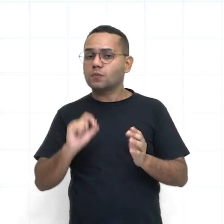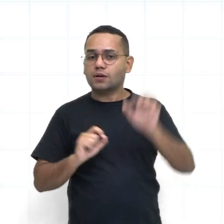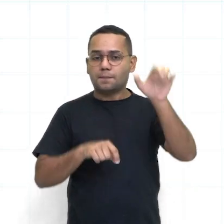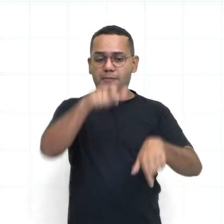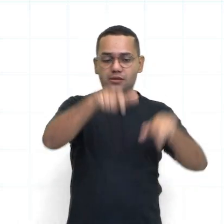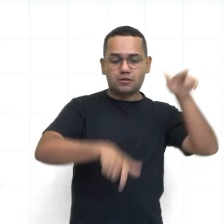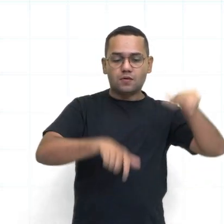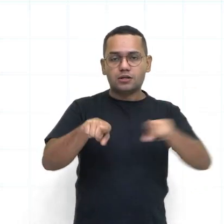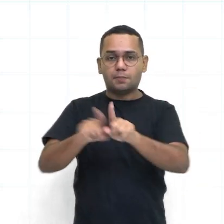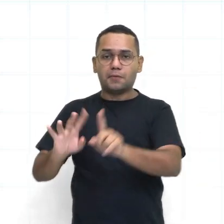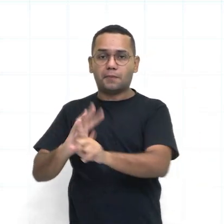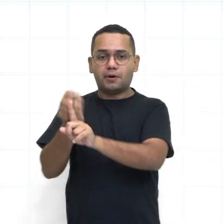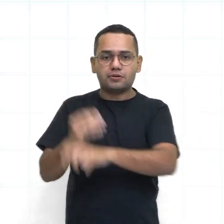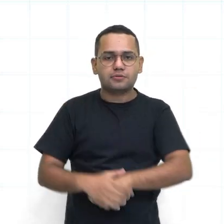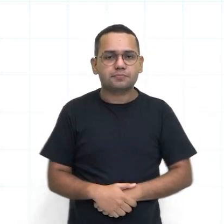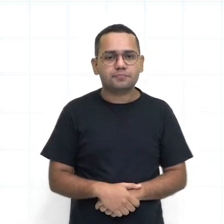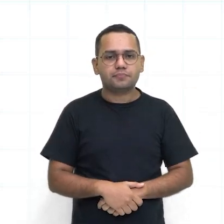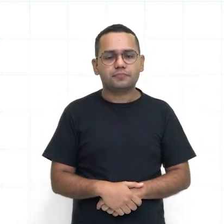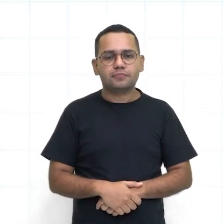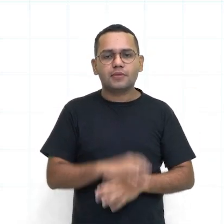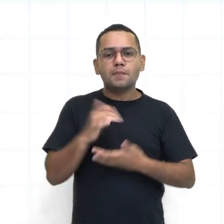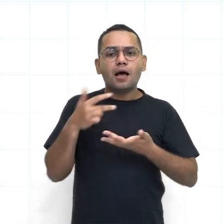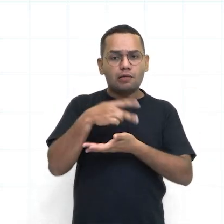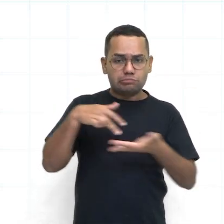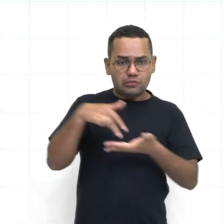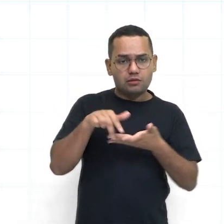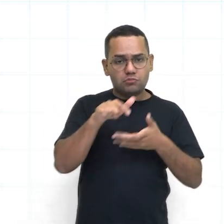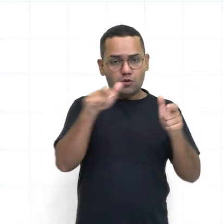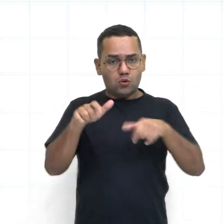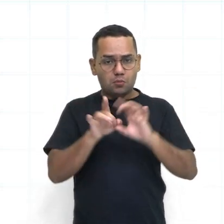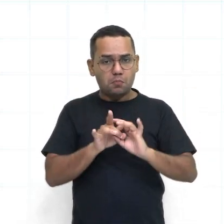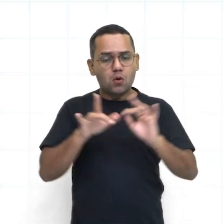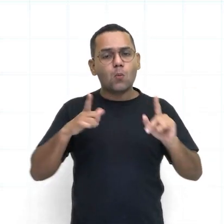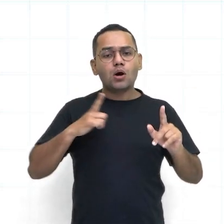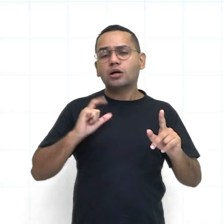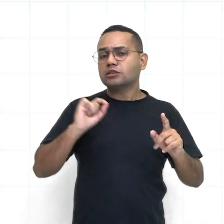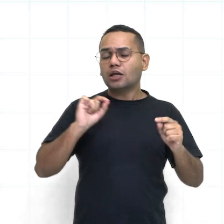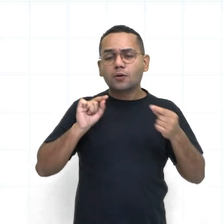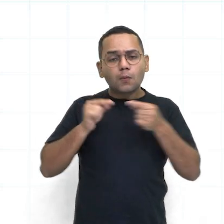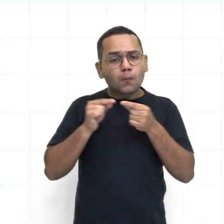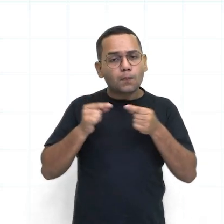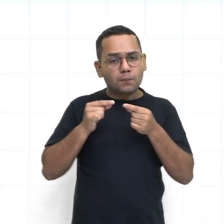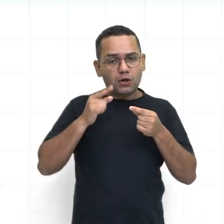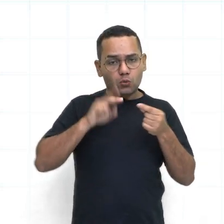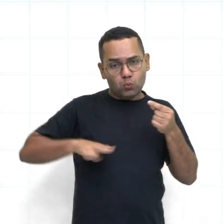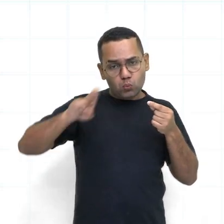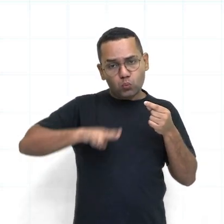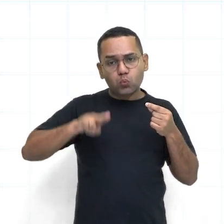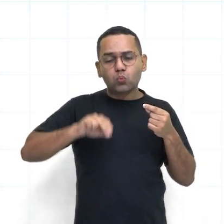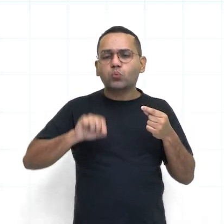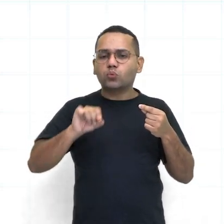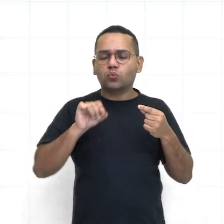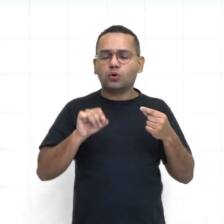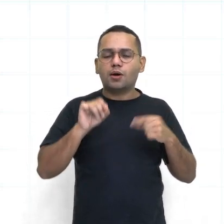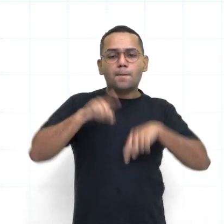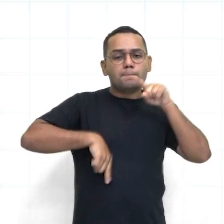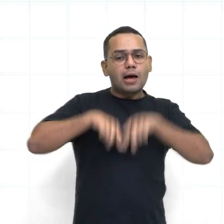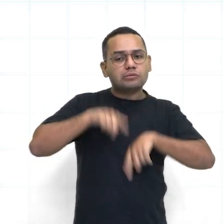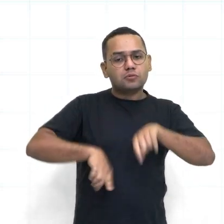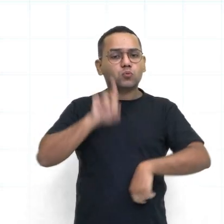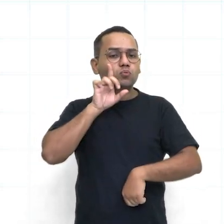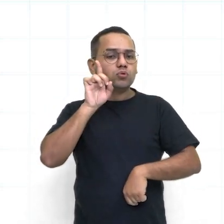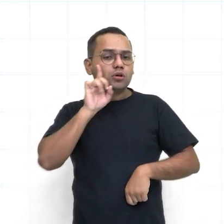artista. A dança em espaços públicos muitas vezes incorpora elementos do cotidiano e